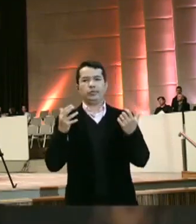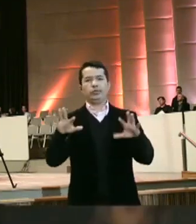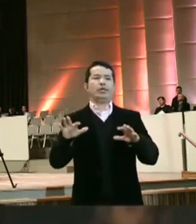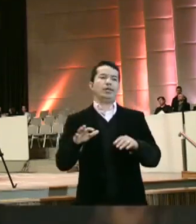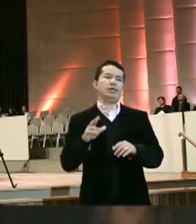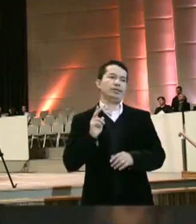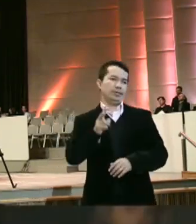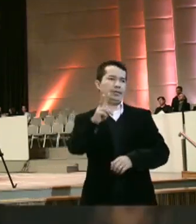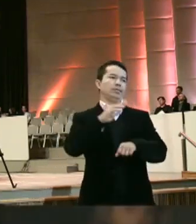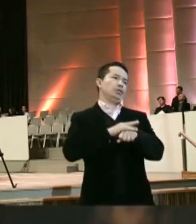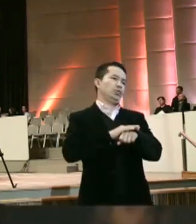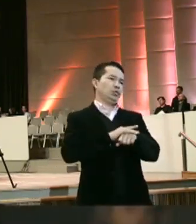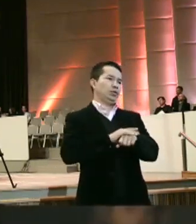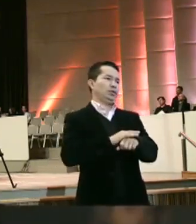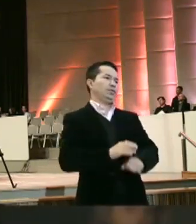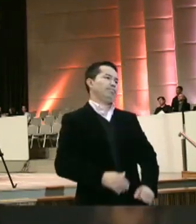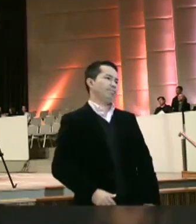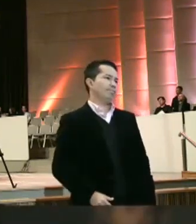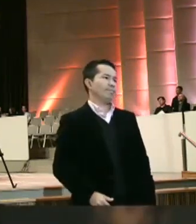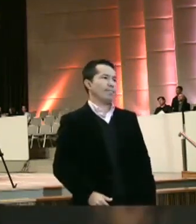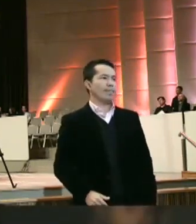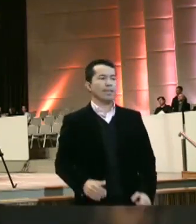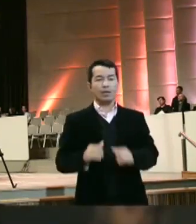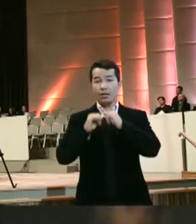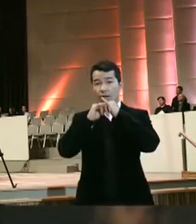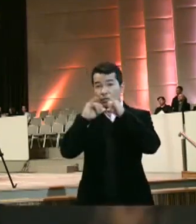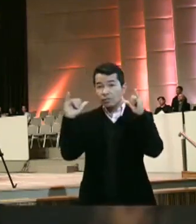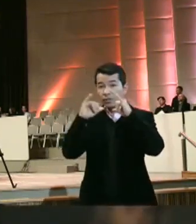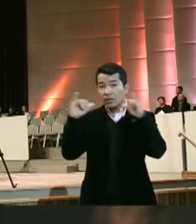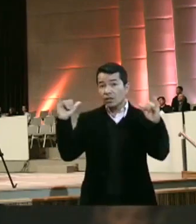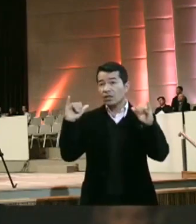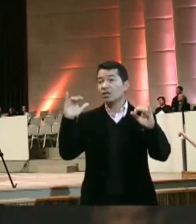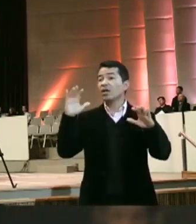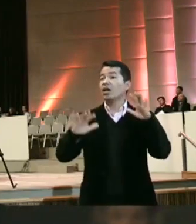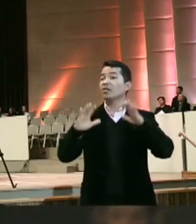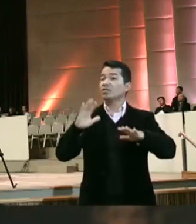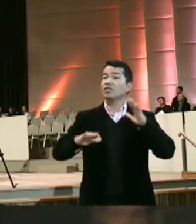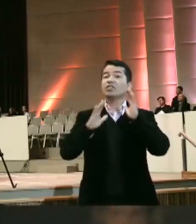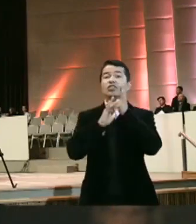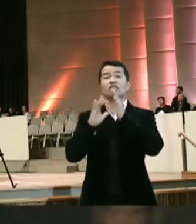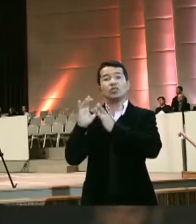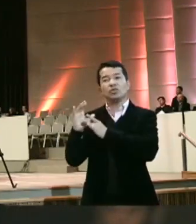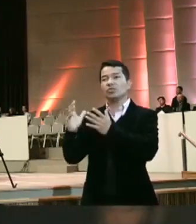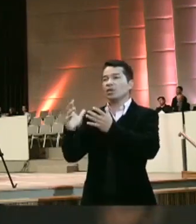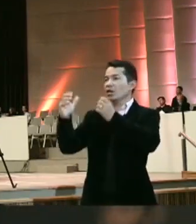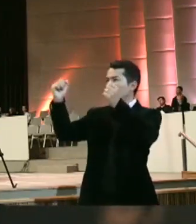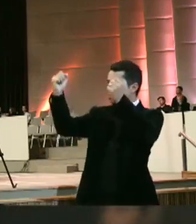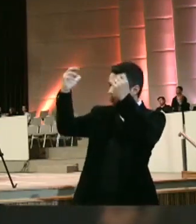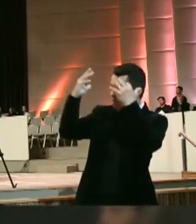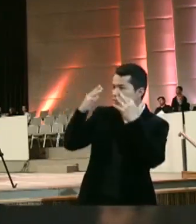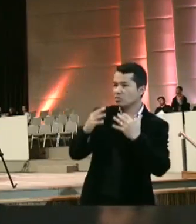vezes a gente não quer se deixar ser tratado por Jesus, porque se ele começar a mexer na nossa vida, ele vai descobrir o que precisa